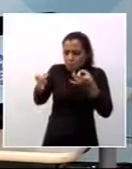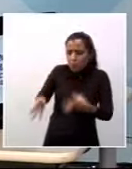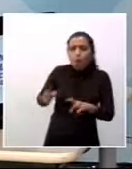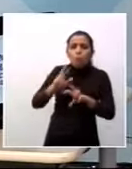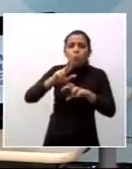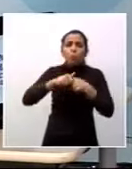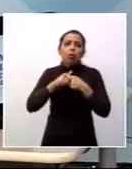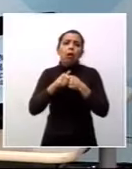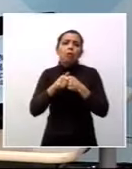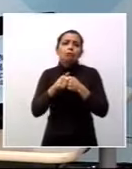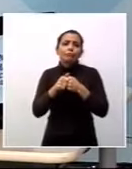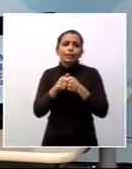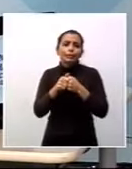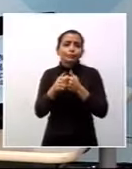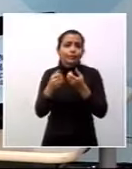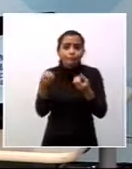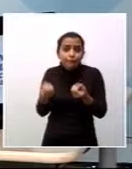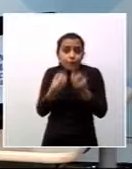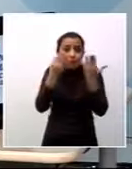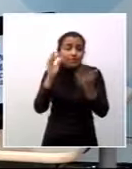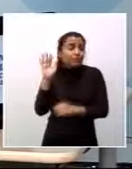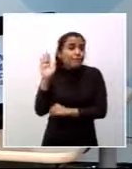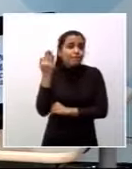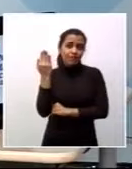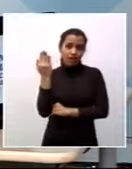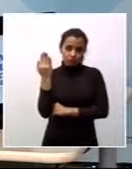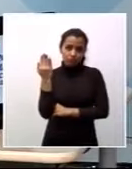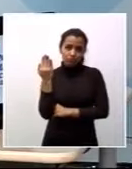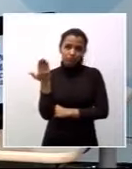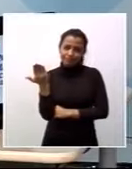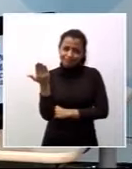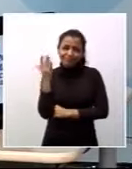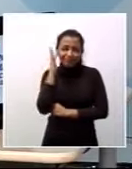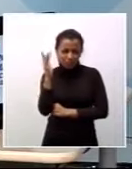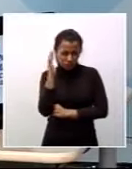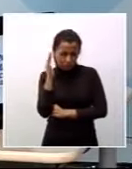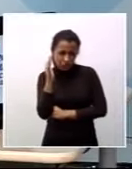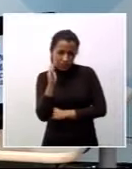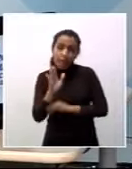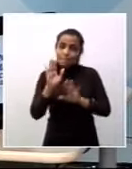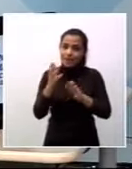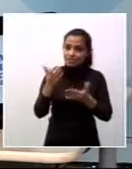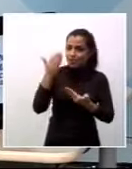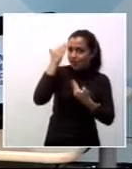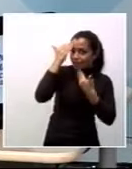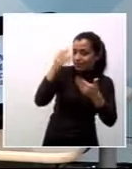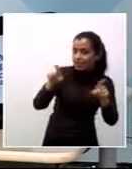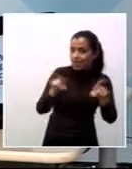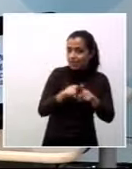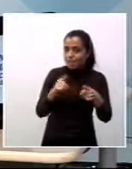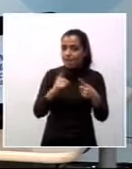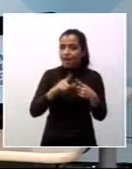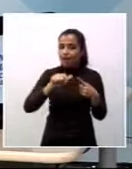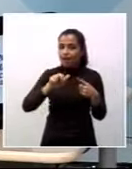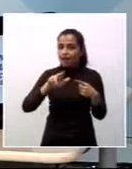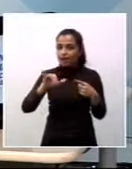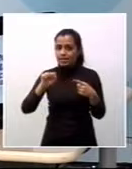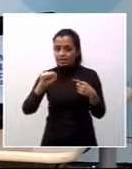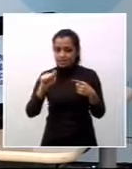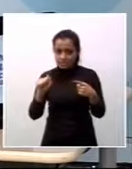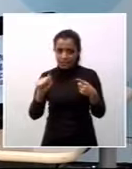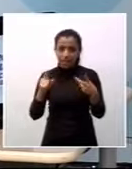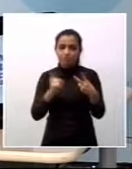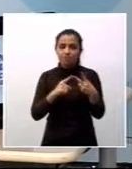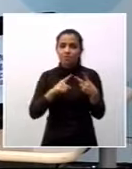fake news a repercussão que pode dar isso né mas eu quero agradecer a larissa o victor